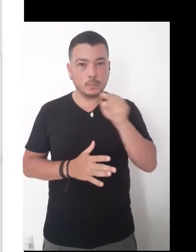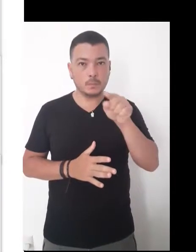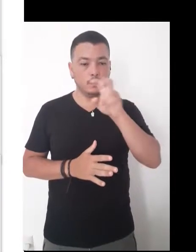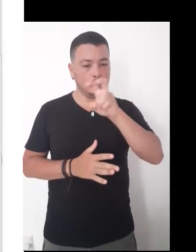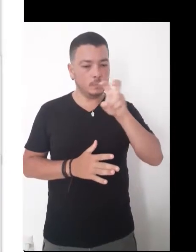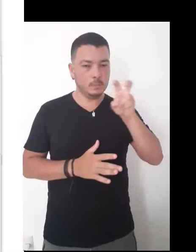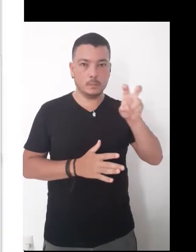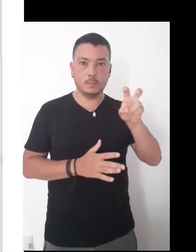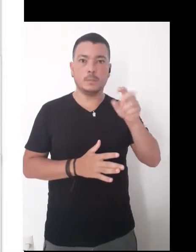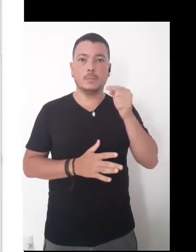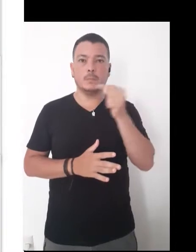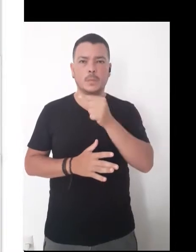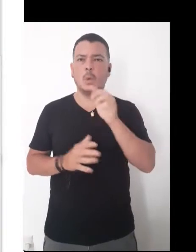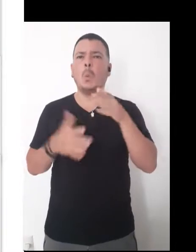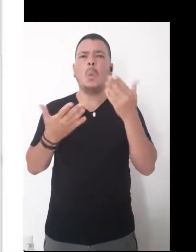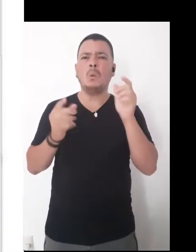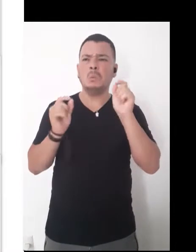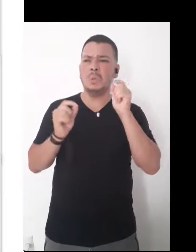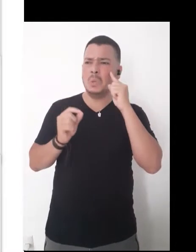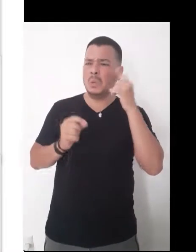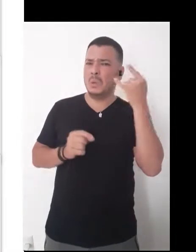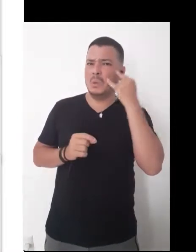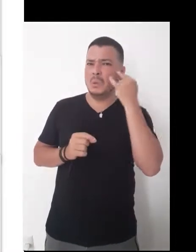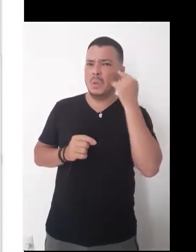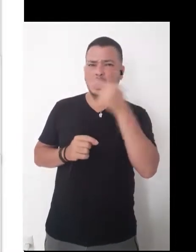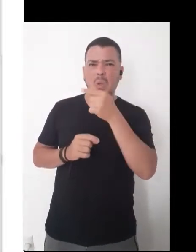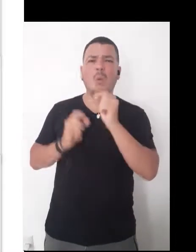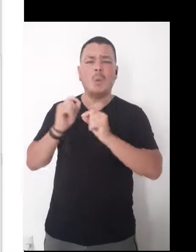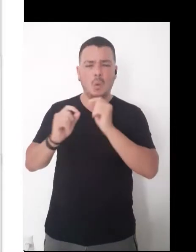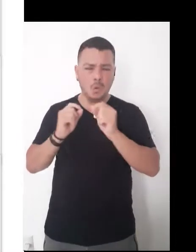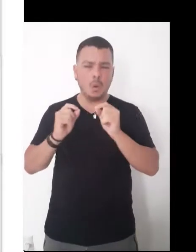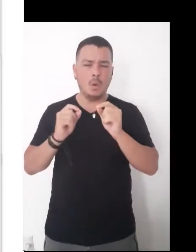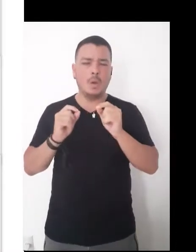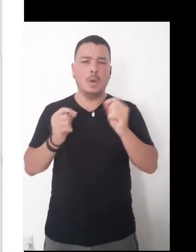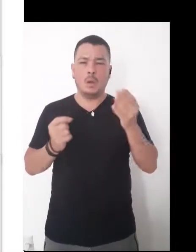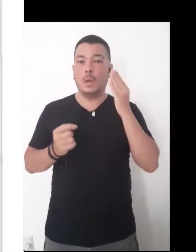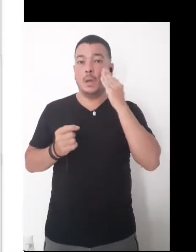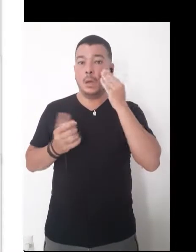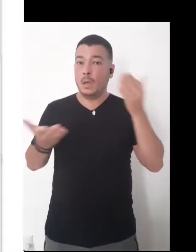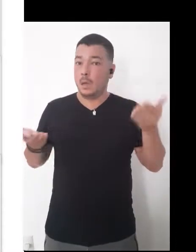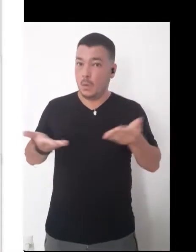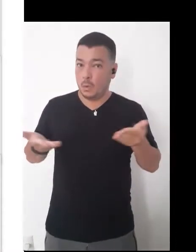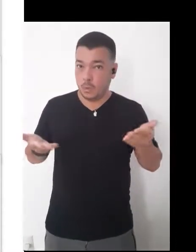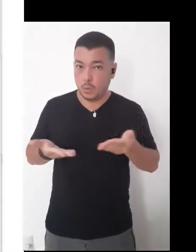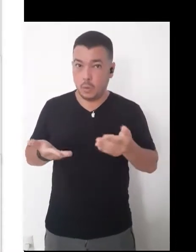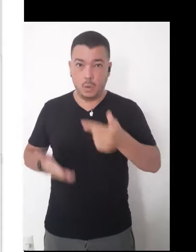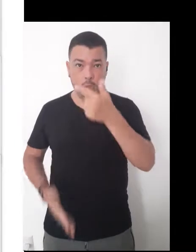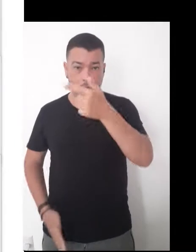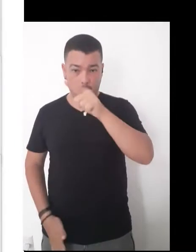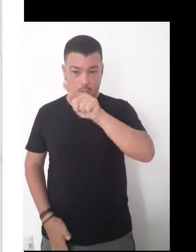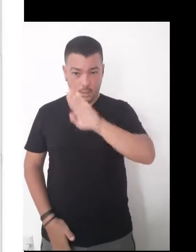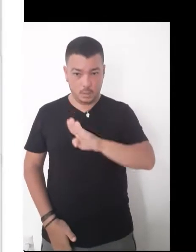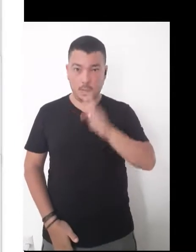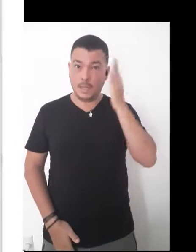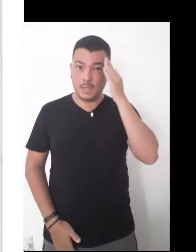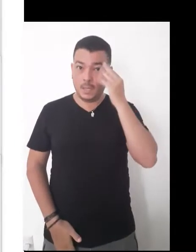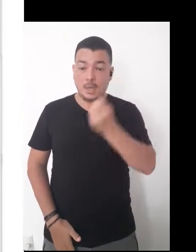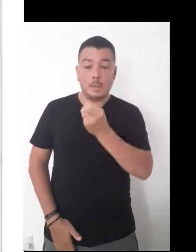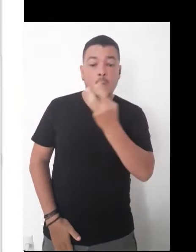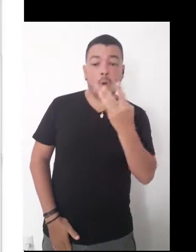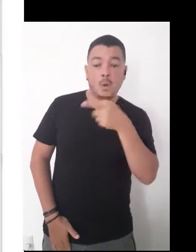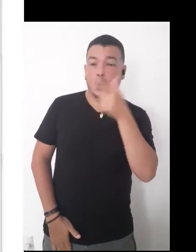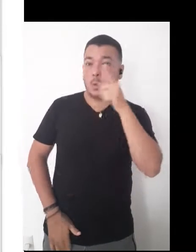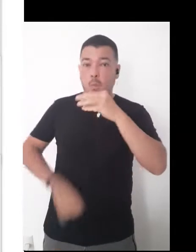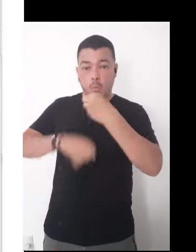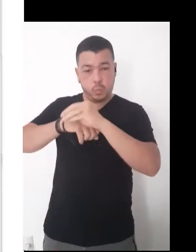5300U-555. Que doideira é essa? Né? O que é que significa isso? Né? A gente já sabe atualmente que 2 GB é o tamanho, a capacidade, quantos dados eu consigo